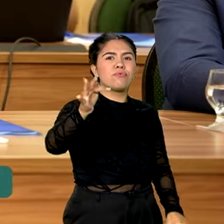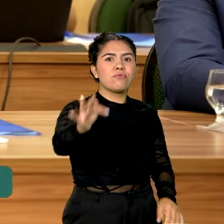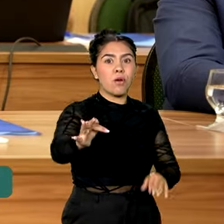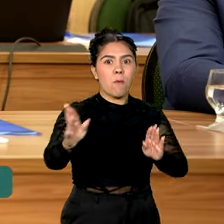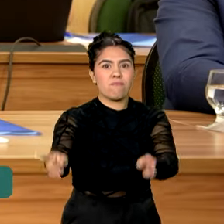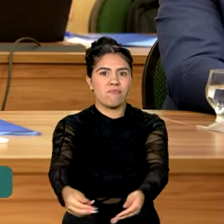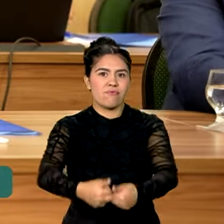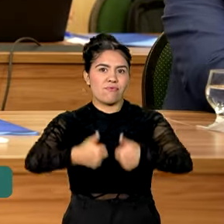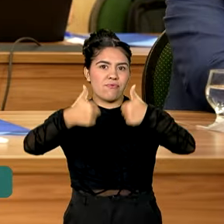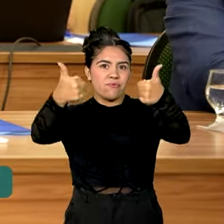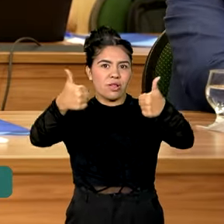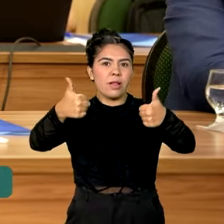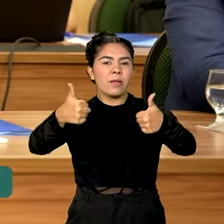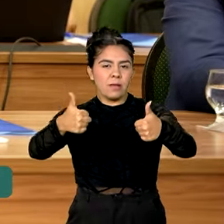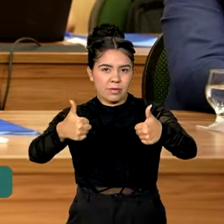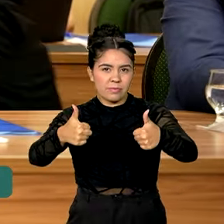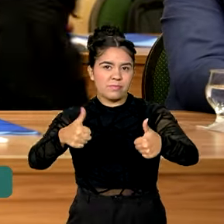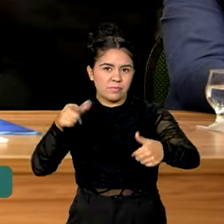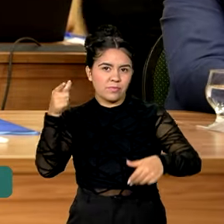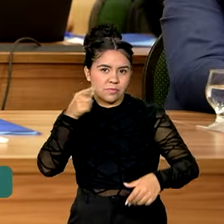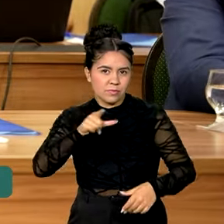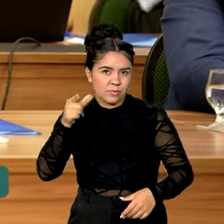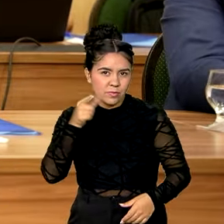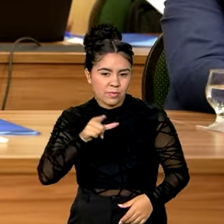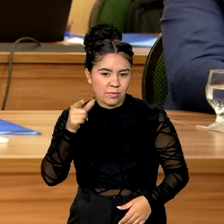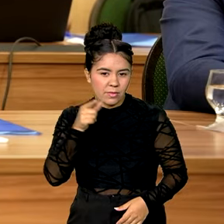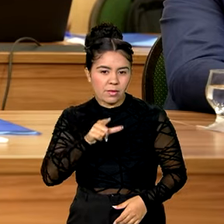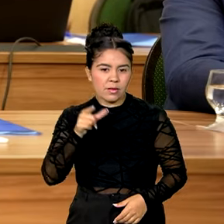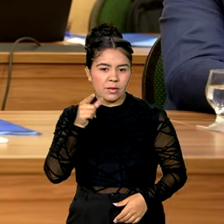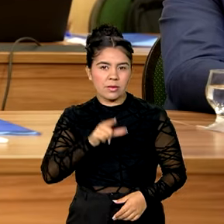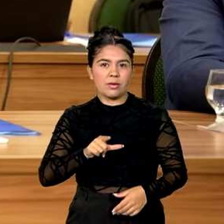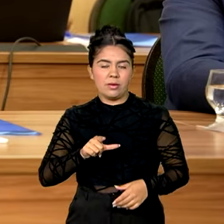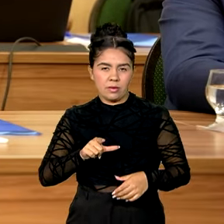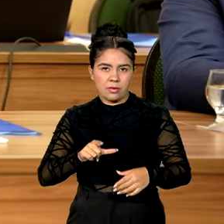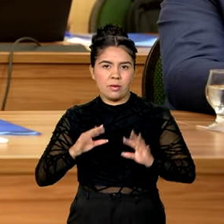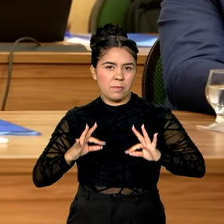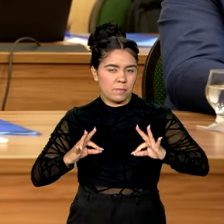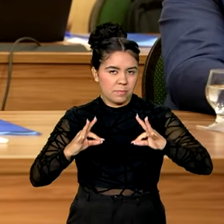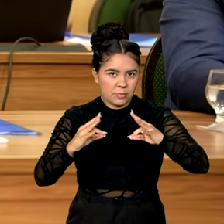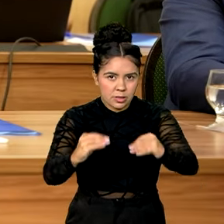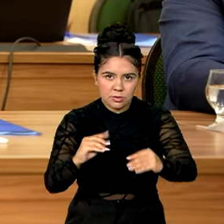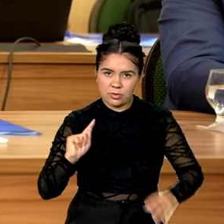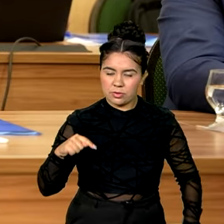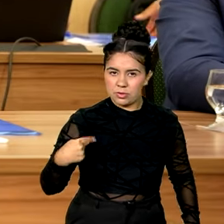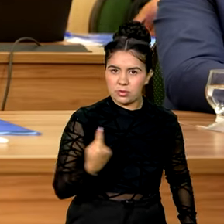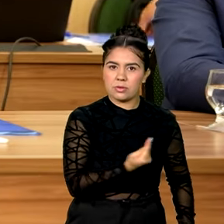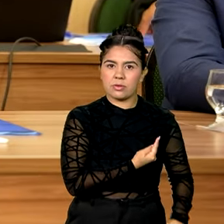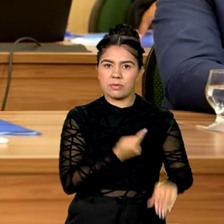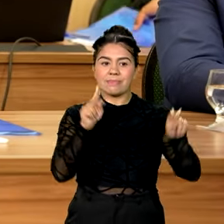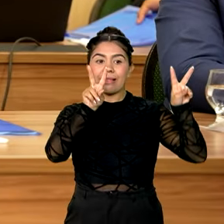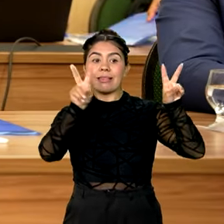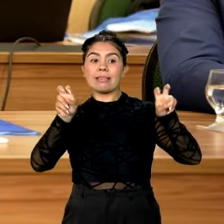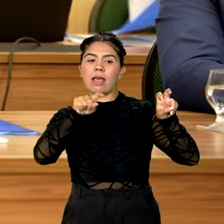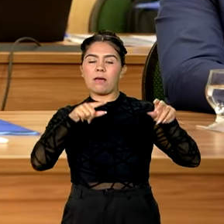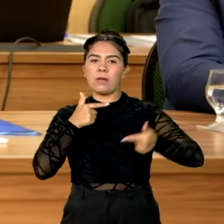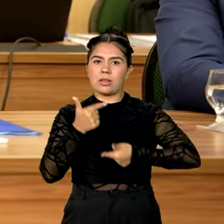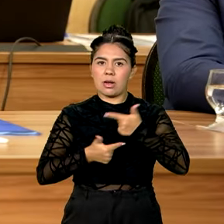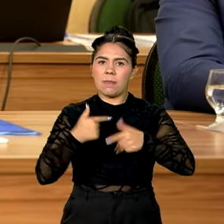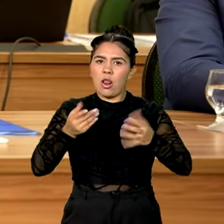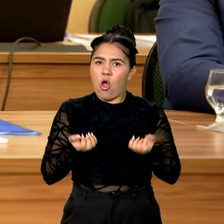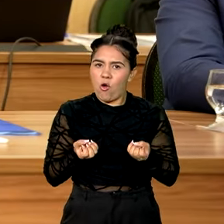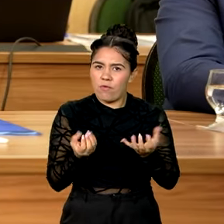futuro mais mais eh vigoroso para todos nós pro tema trabalho capacitação